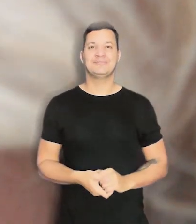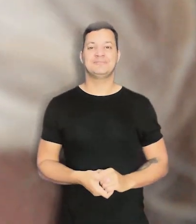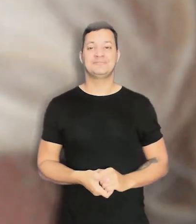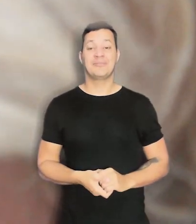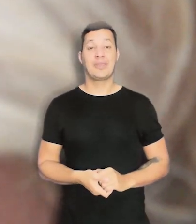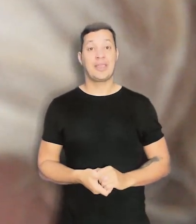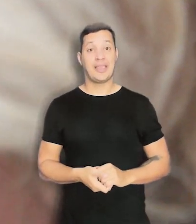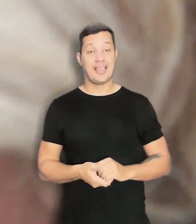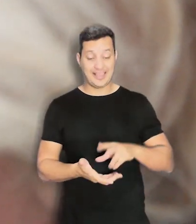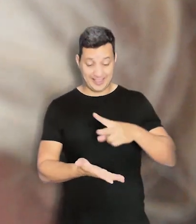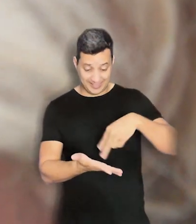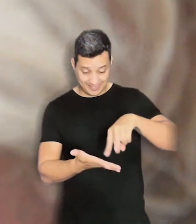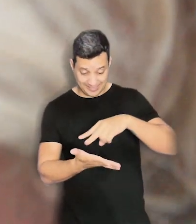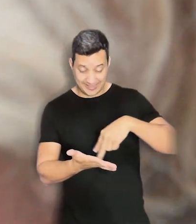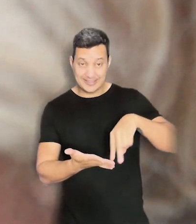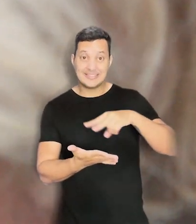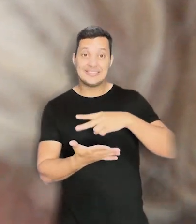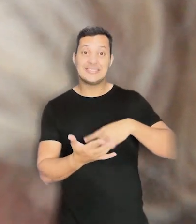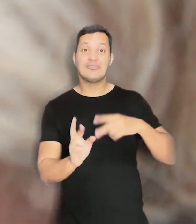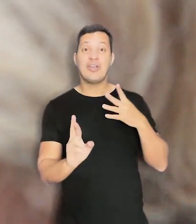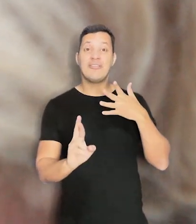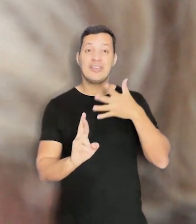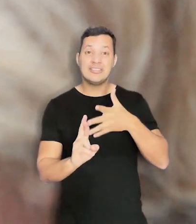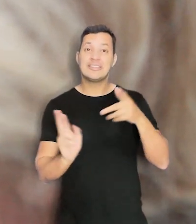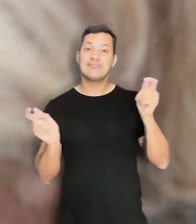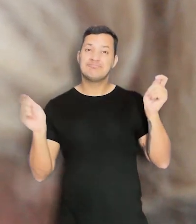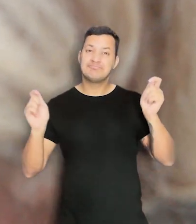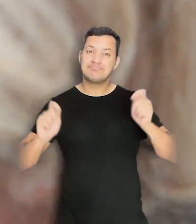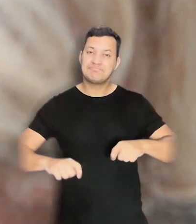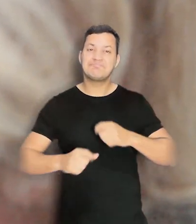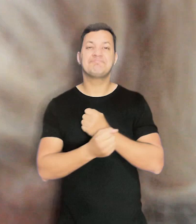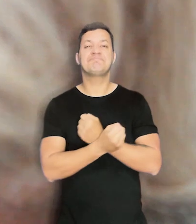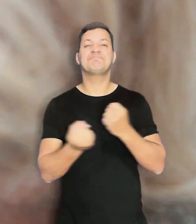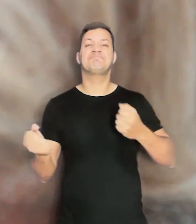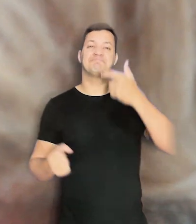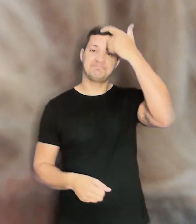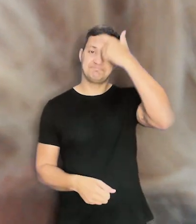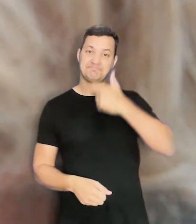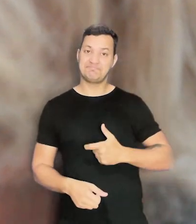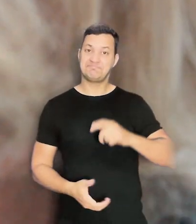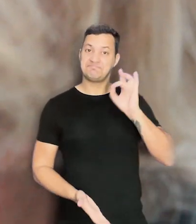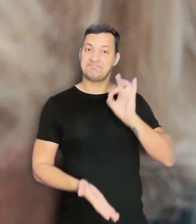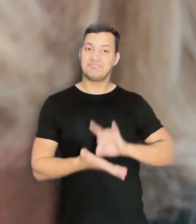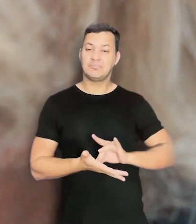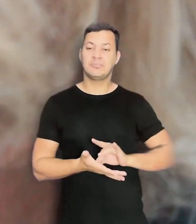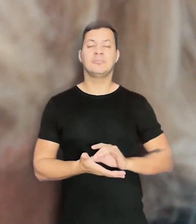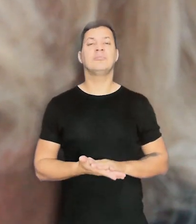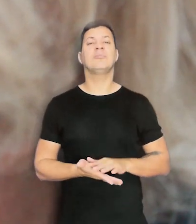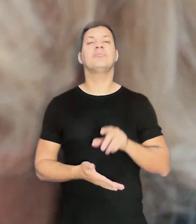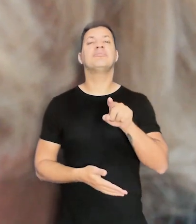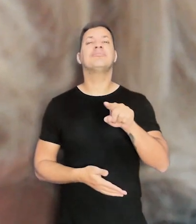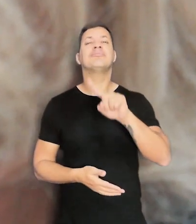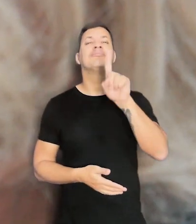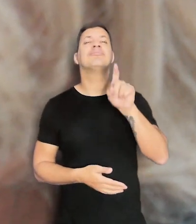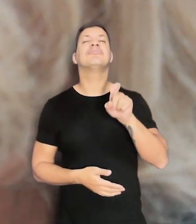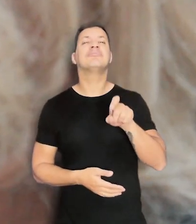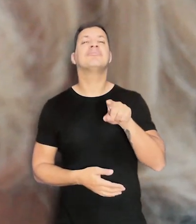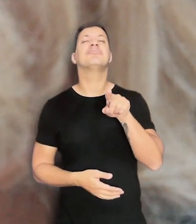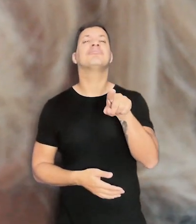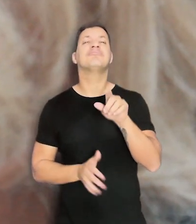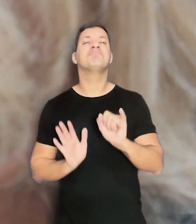Foi ela que me mostrou todas as possibilidades de ser eu. E quem é você?